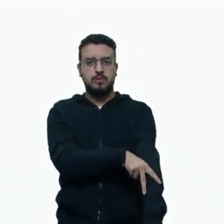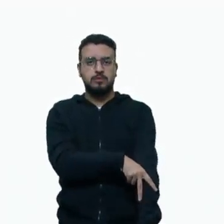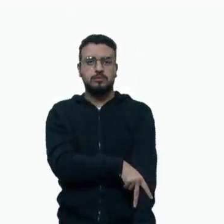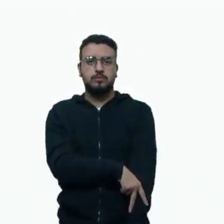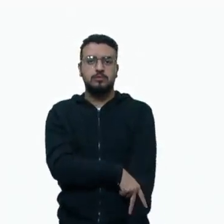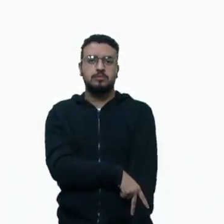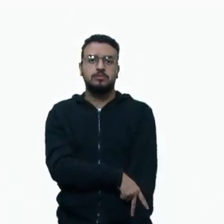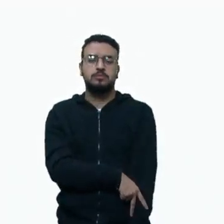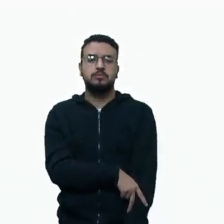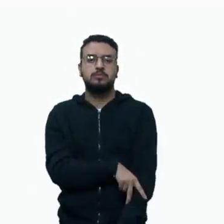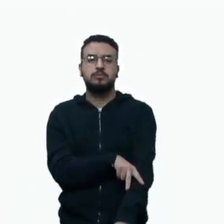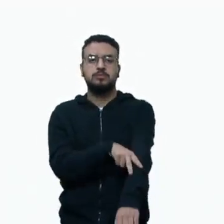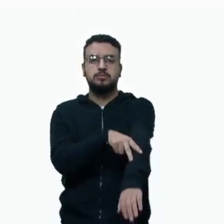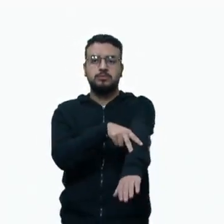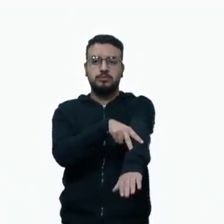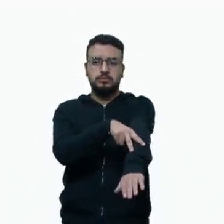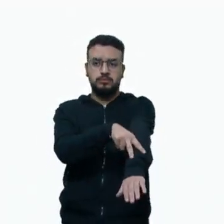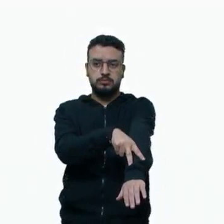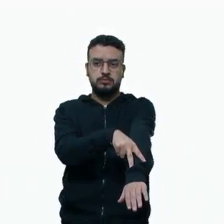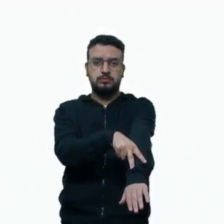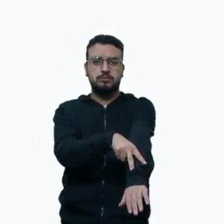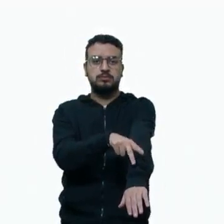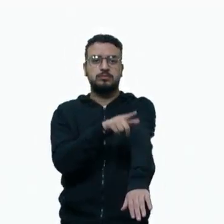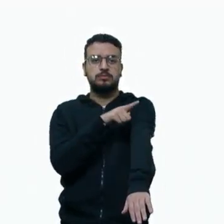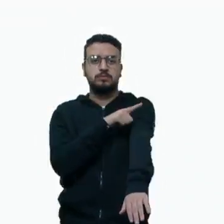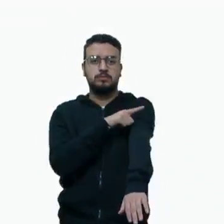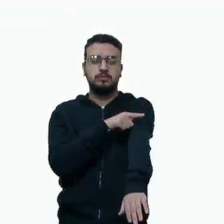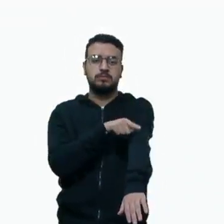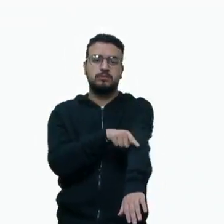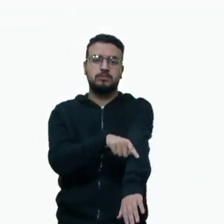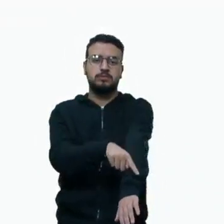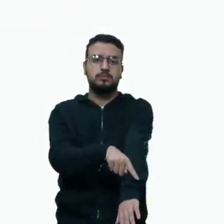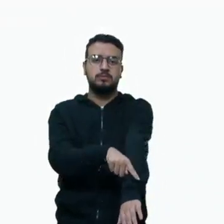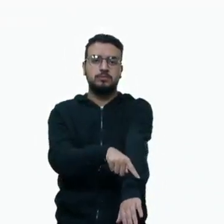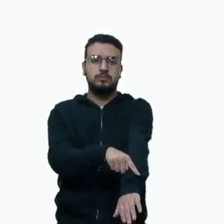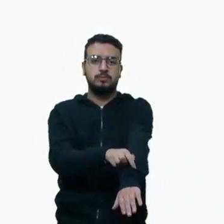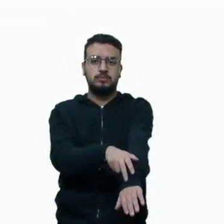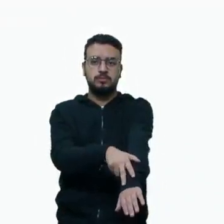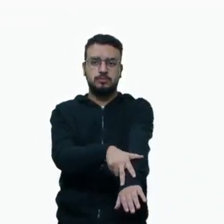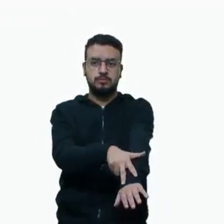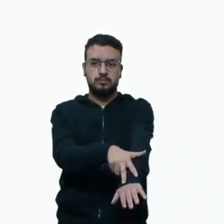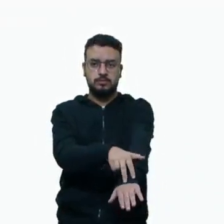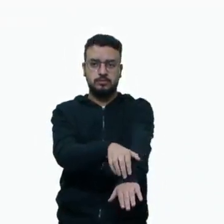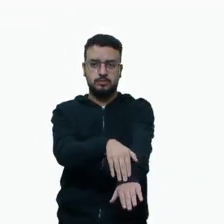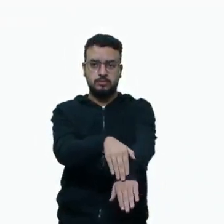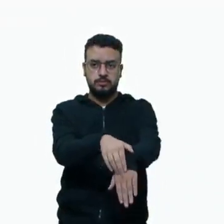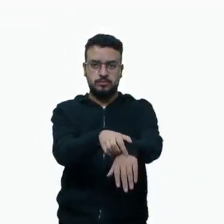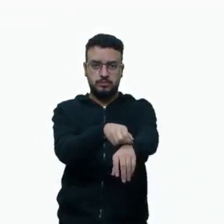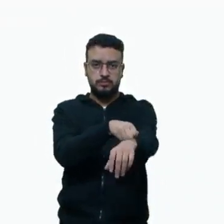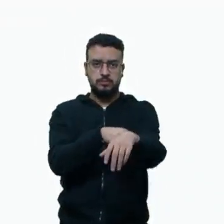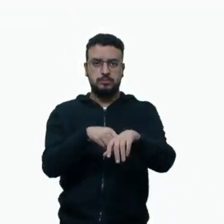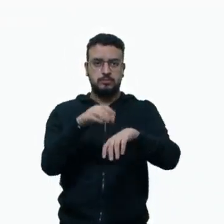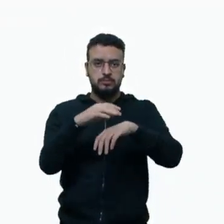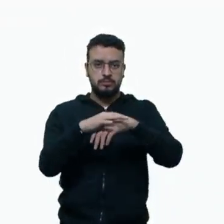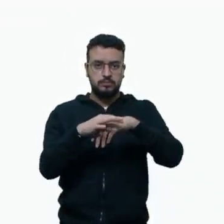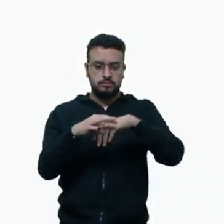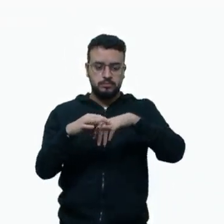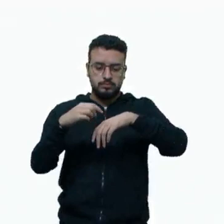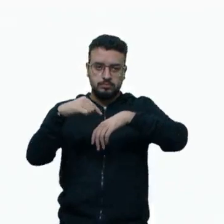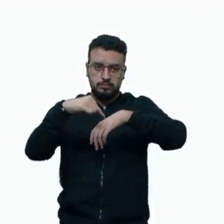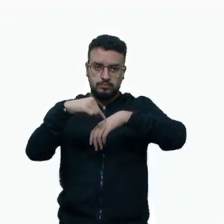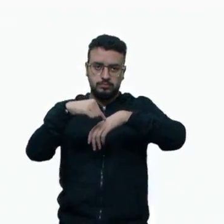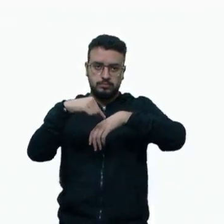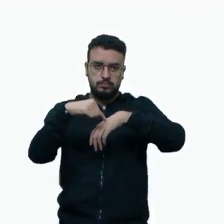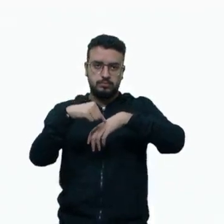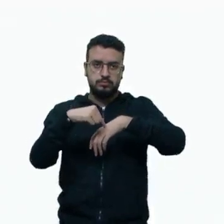A partir daí, eu tenho um arco, o arco palmar profundo, então vou colocar